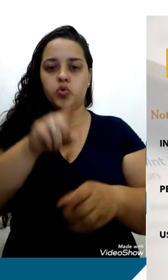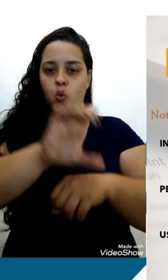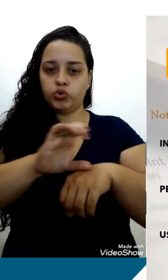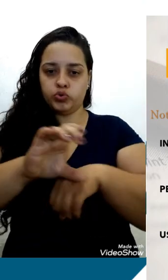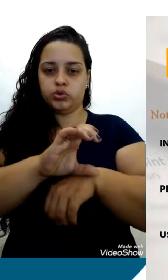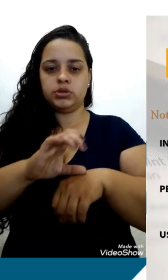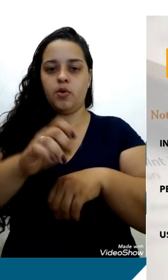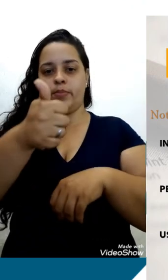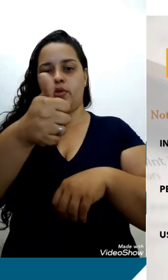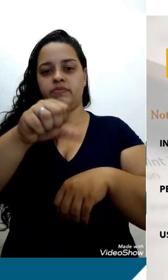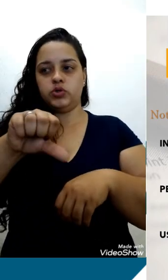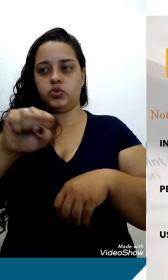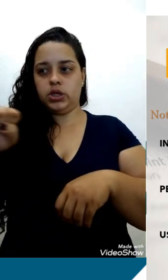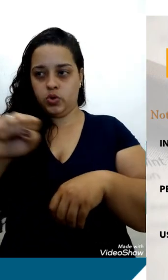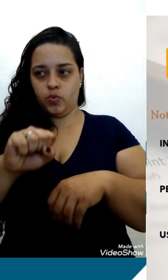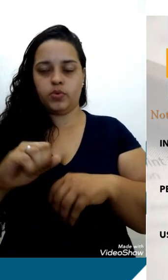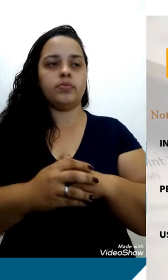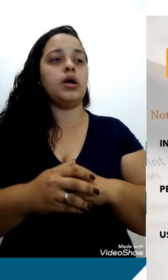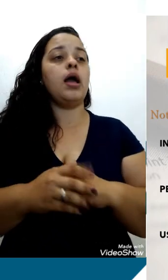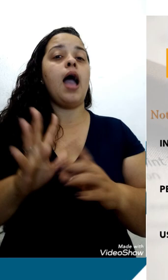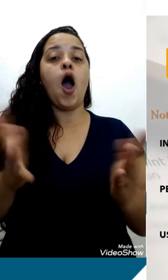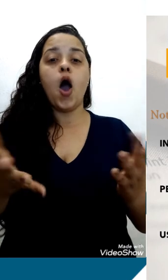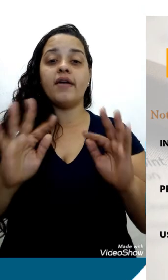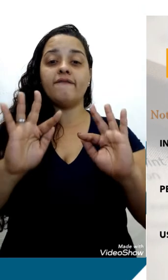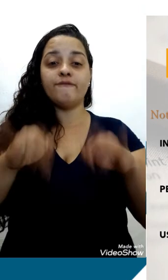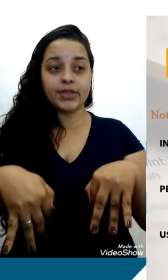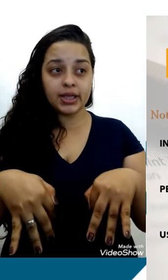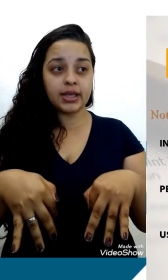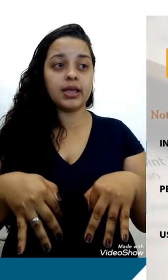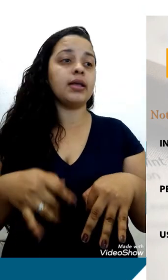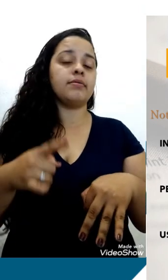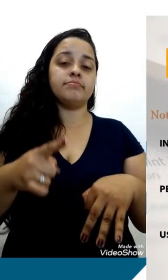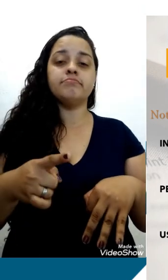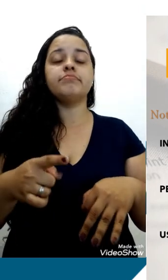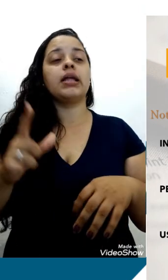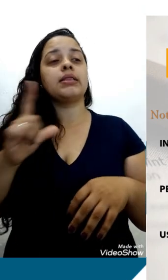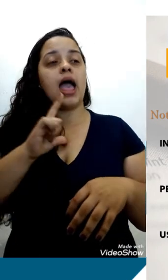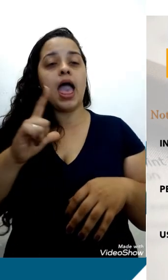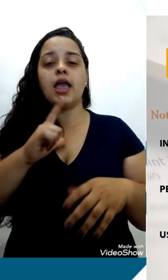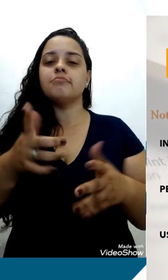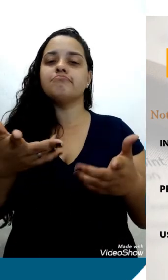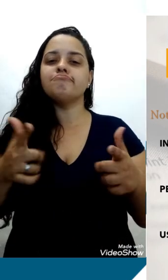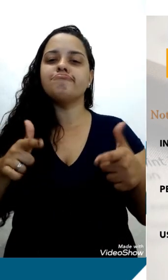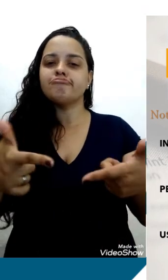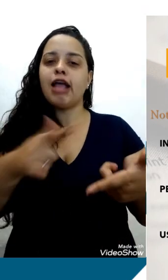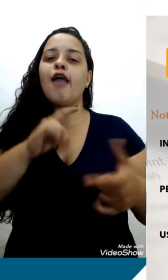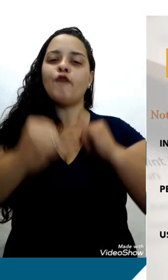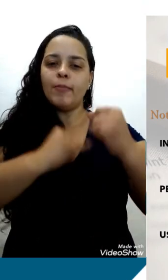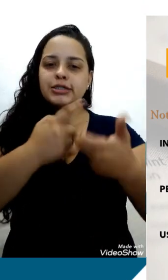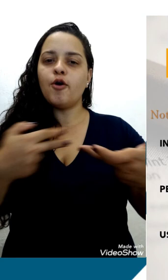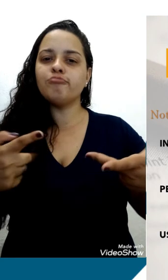de 1988. E por fim, e não menos importante, tem um uso produtivo na redação,